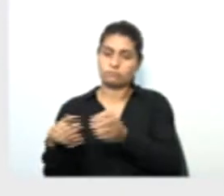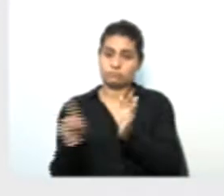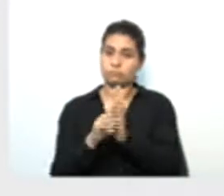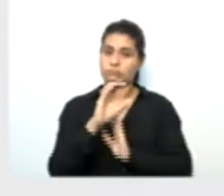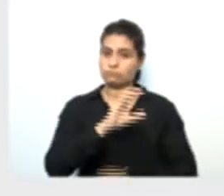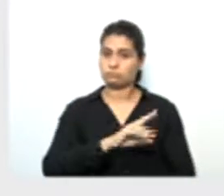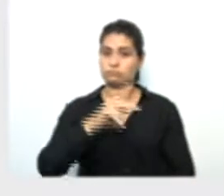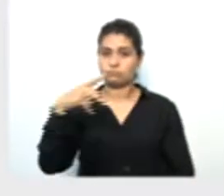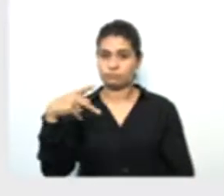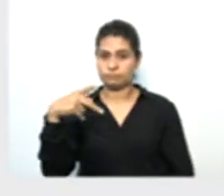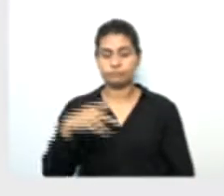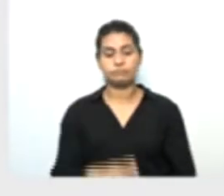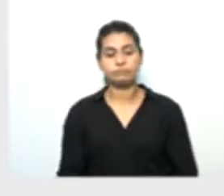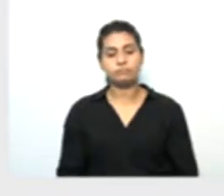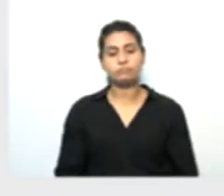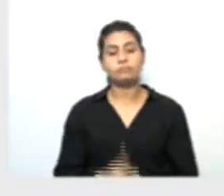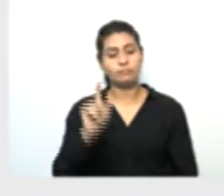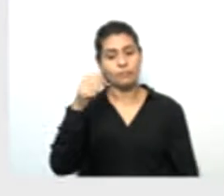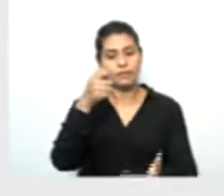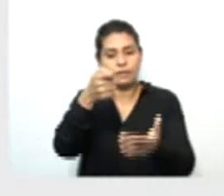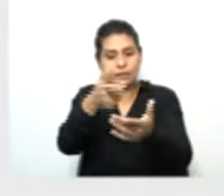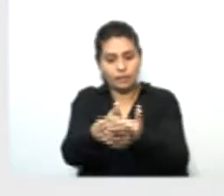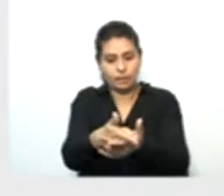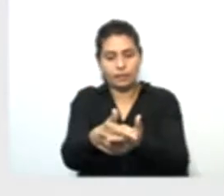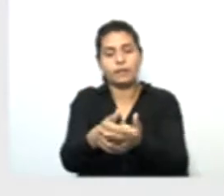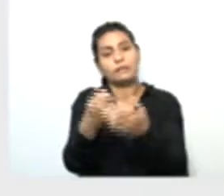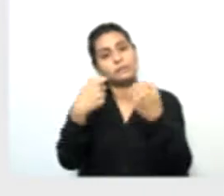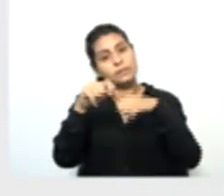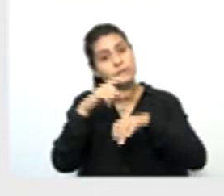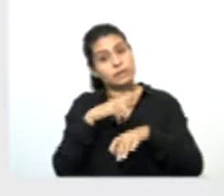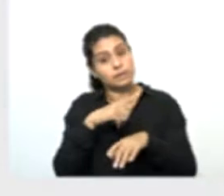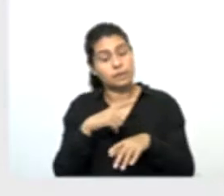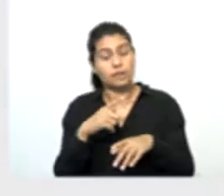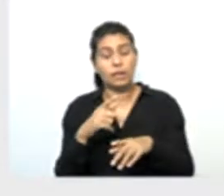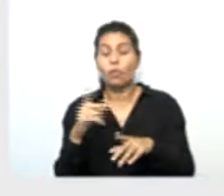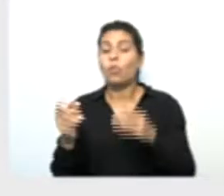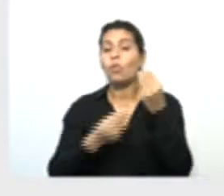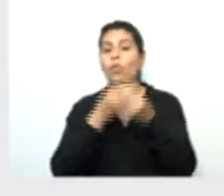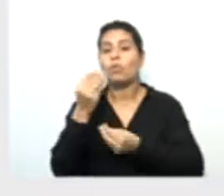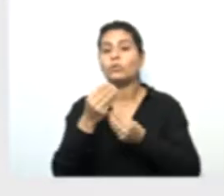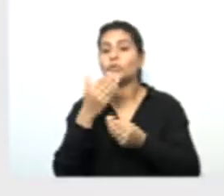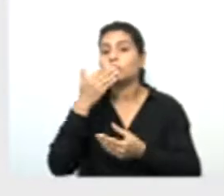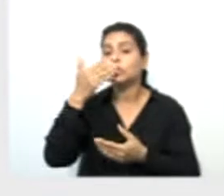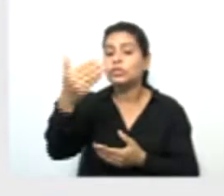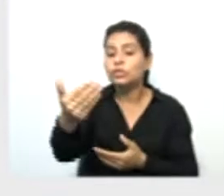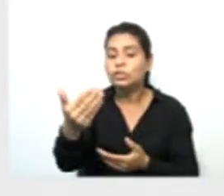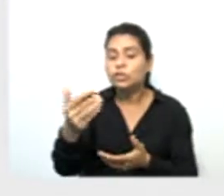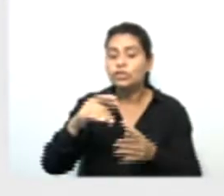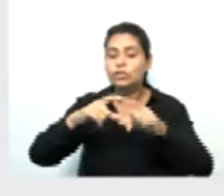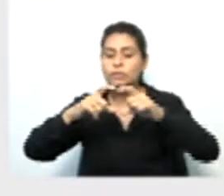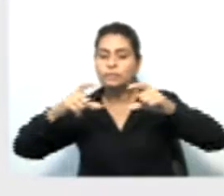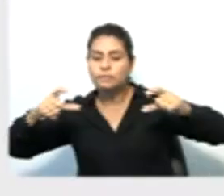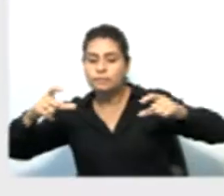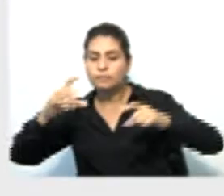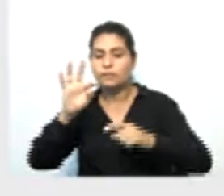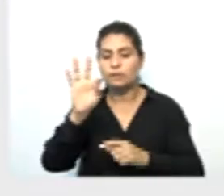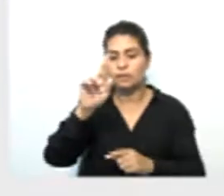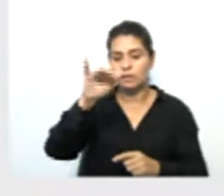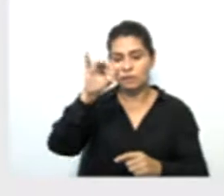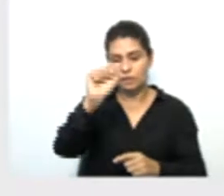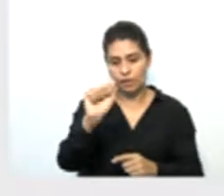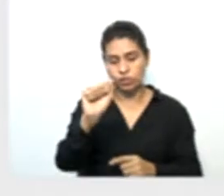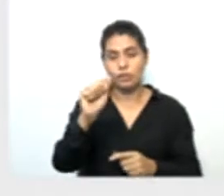cooperados. Este pagamento se efetiva por meio da cobrança de uma taxa de